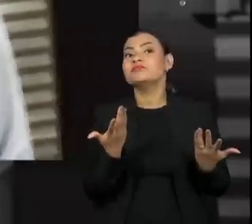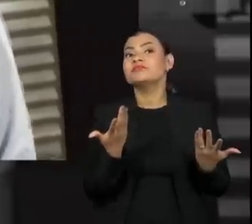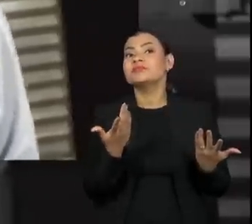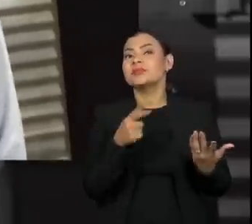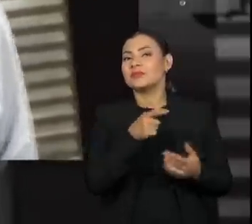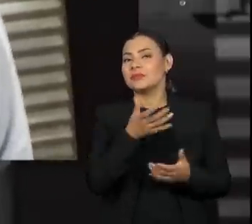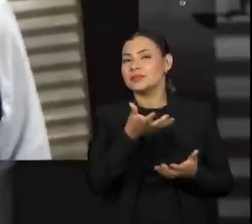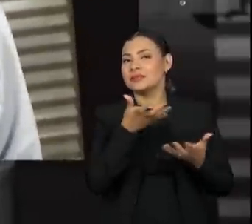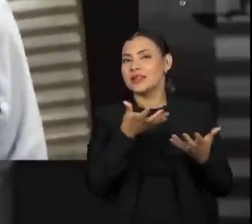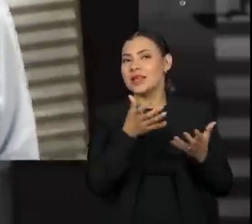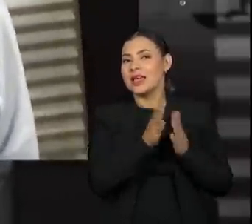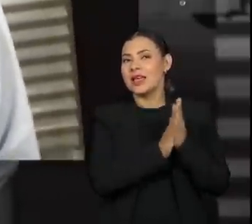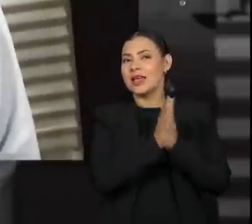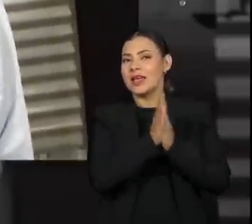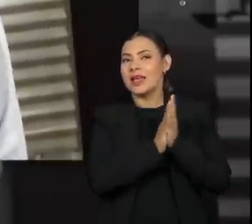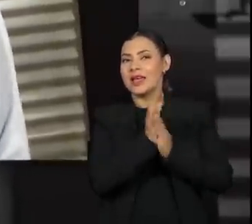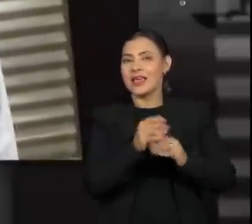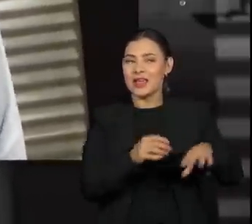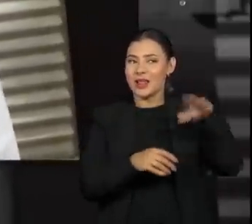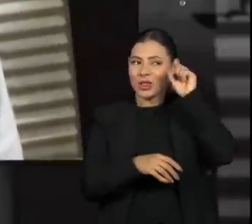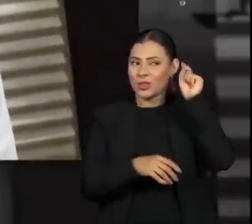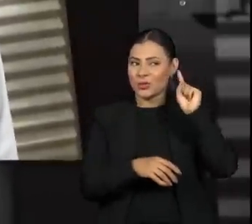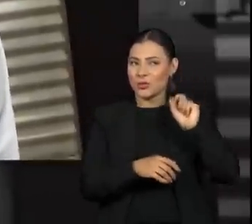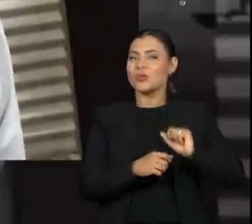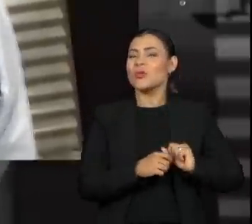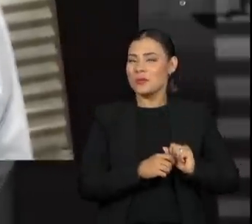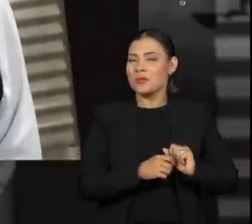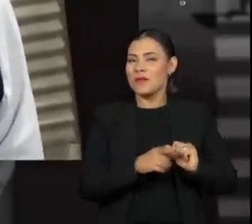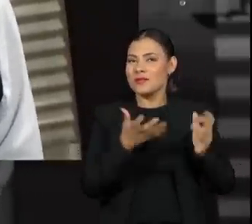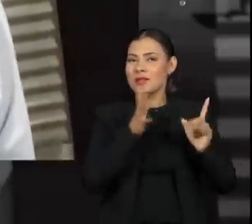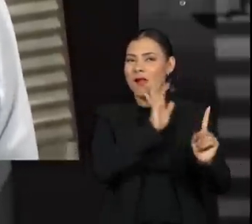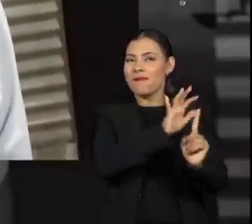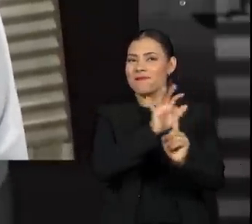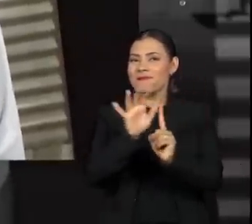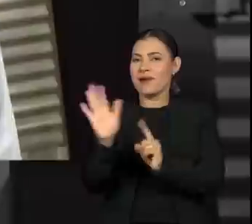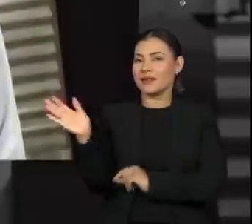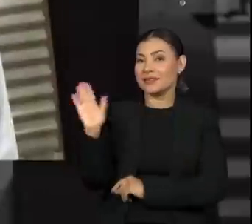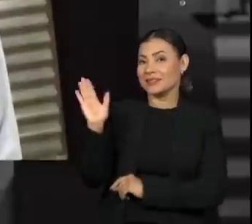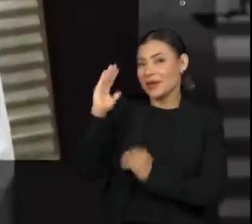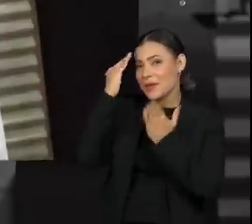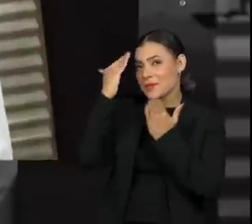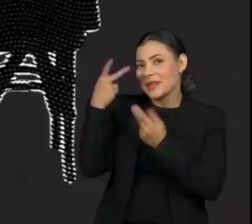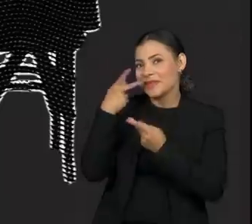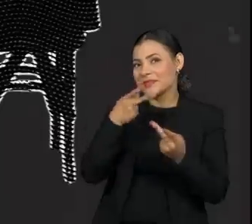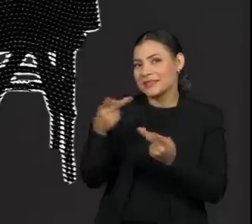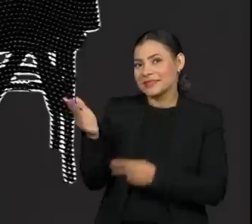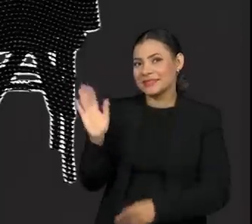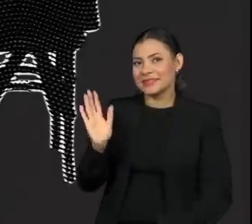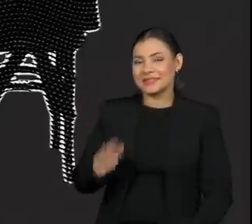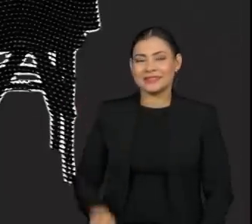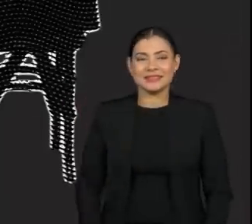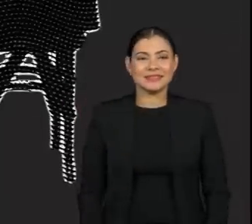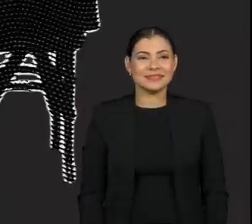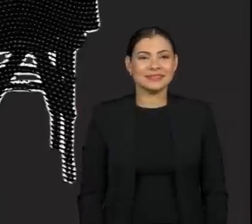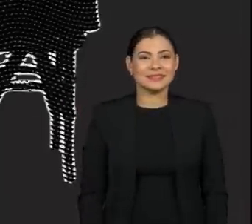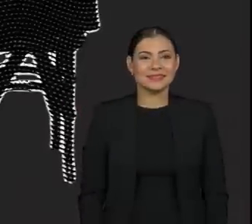você quer que ele não durma essa noite né valeu querido Obrigado pela visita